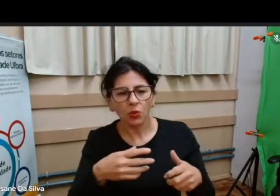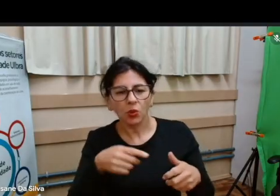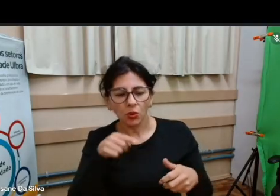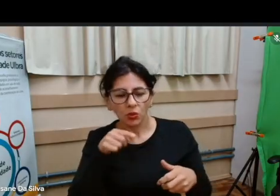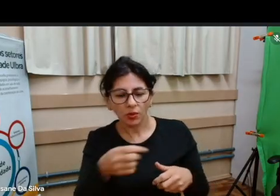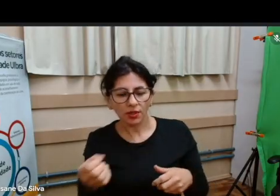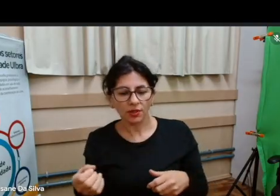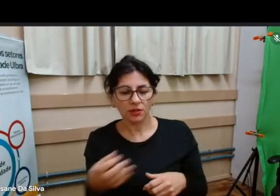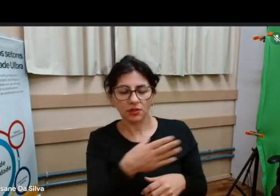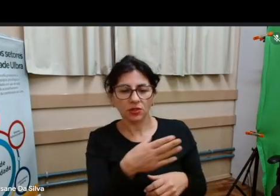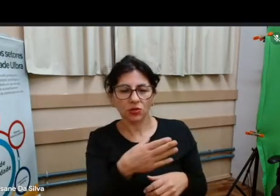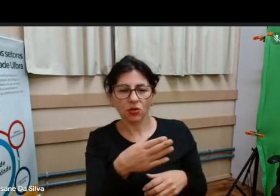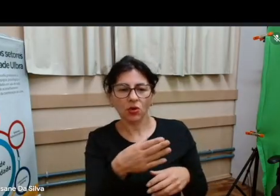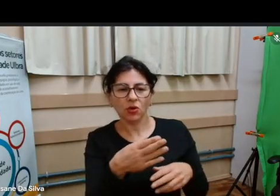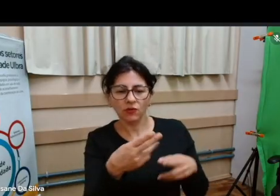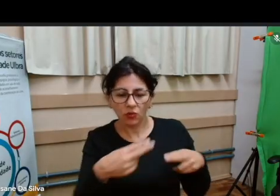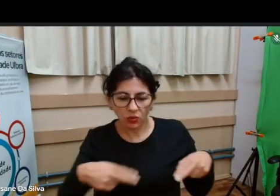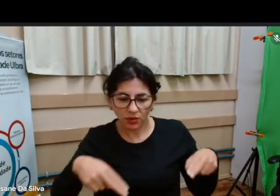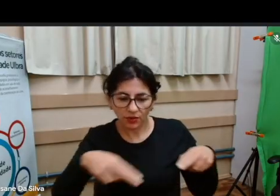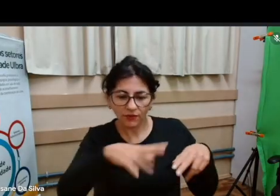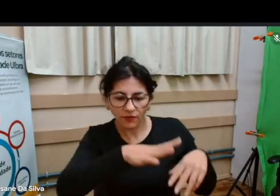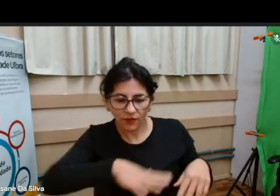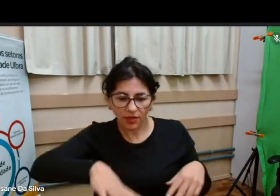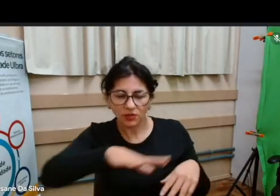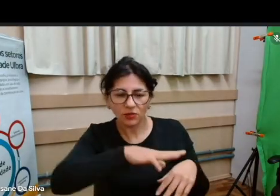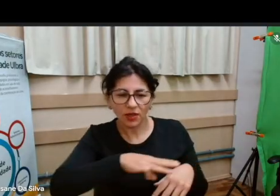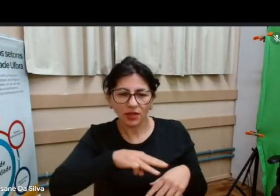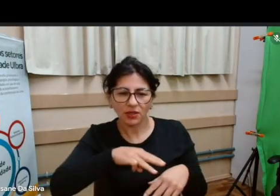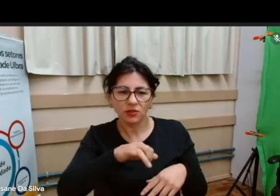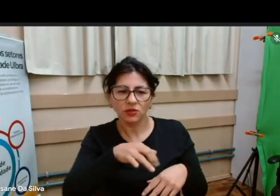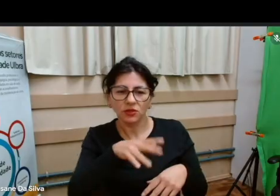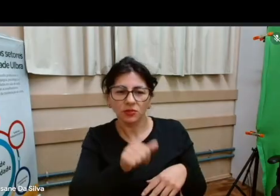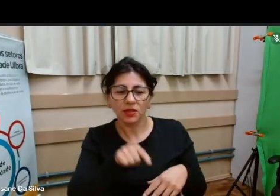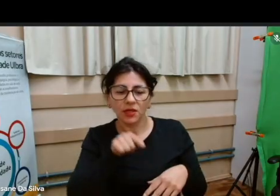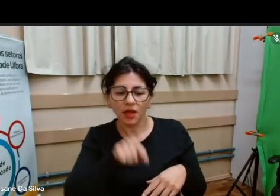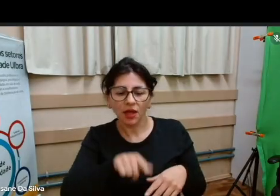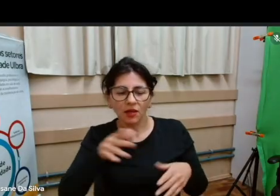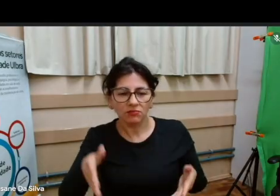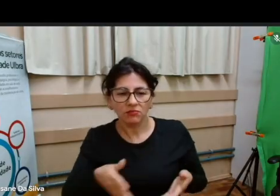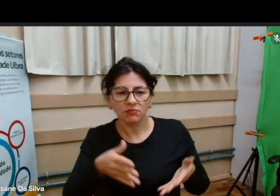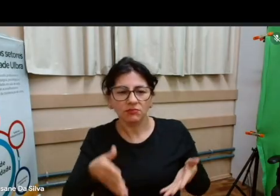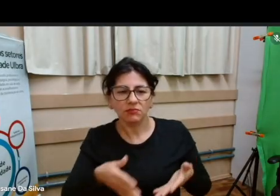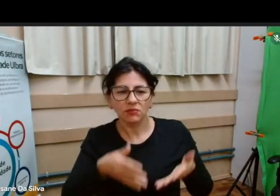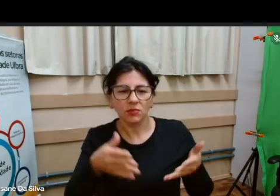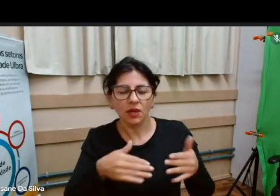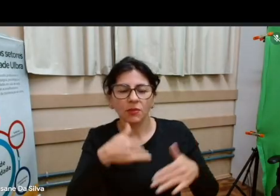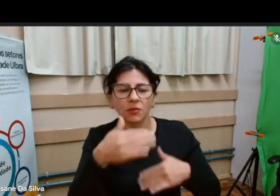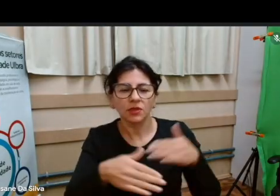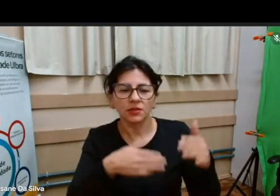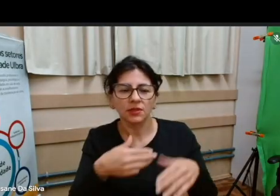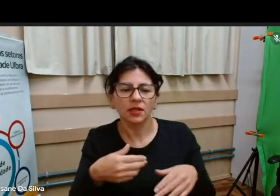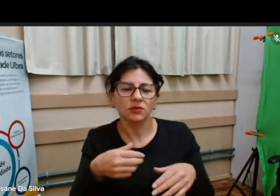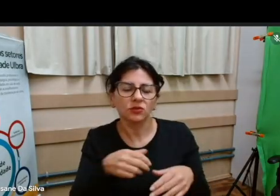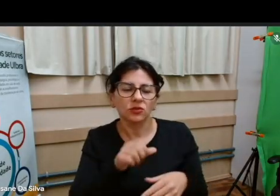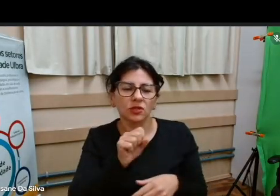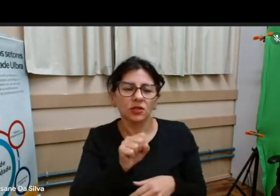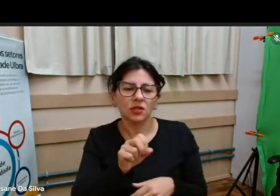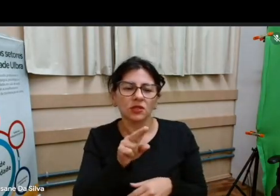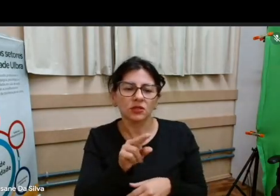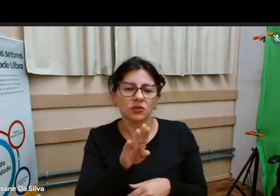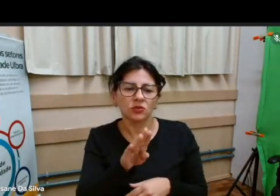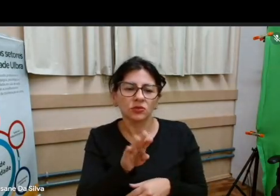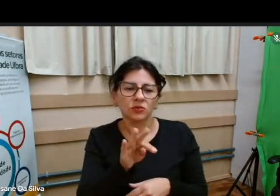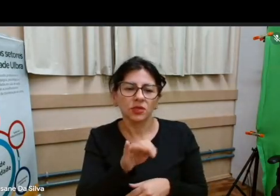aí de mediatização acaba promovendo processos de subjetivação através da dança